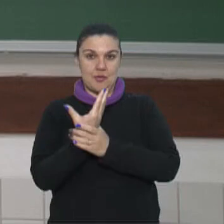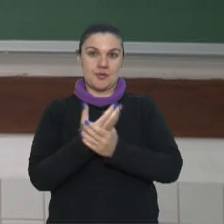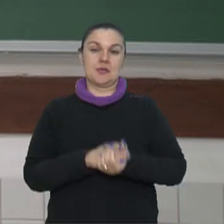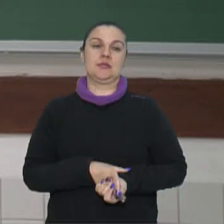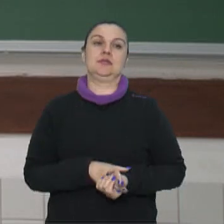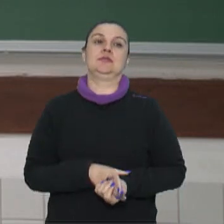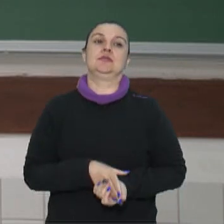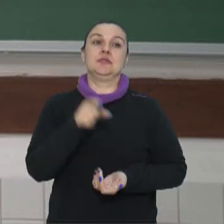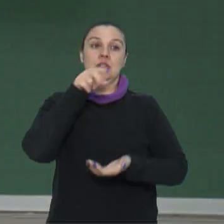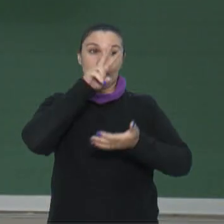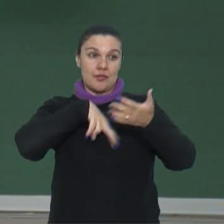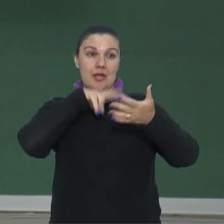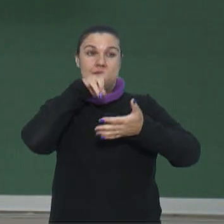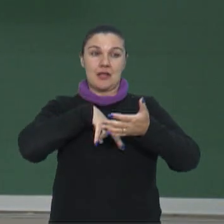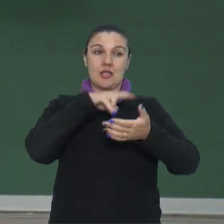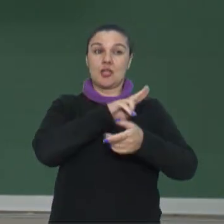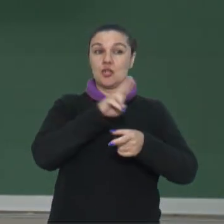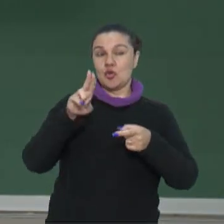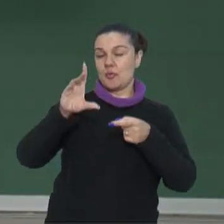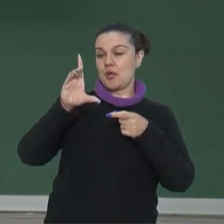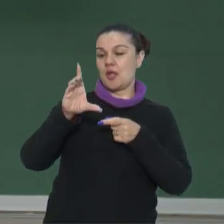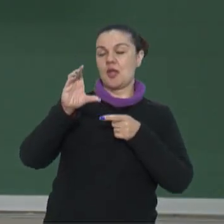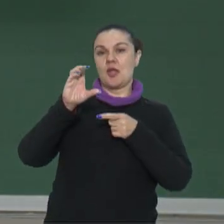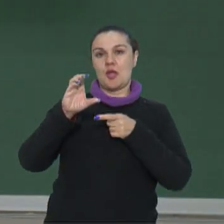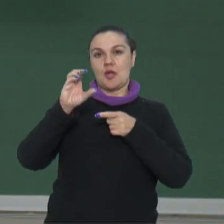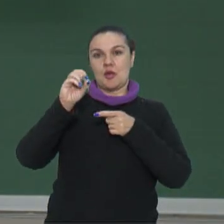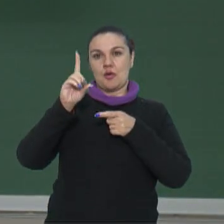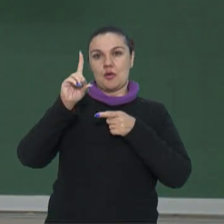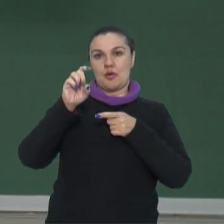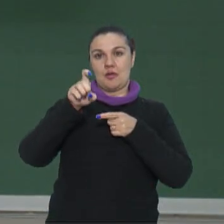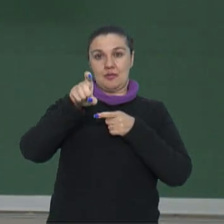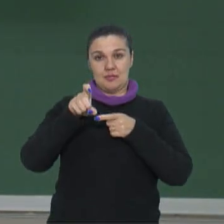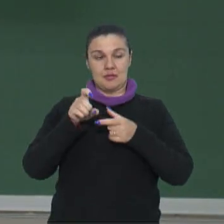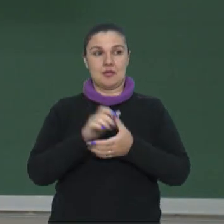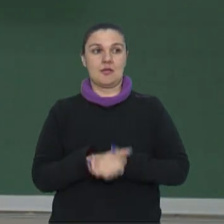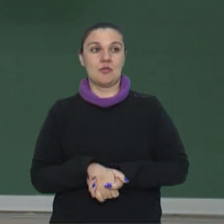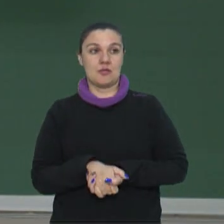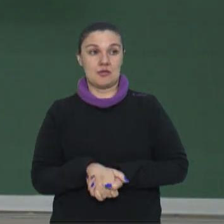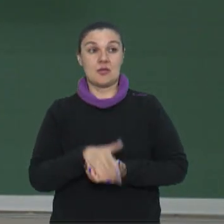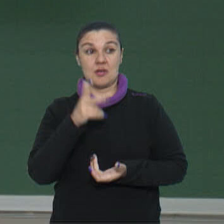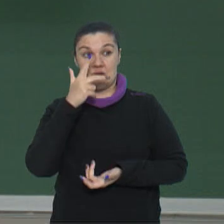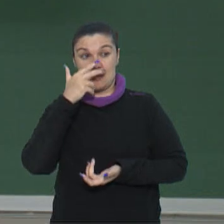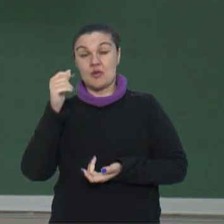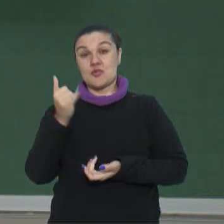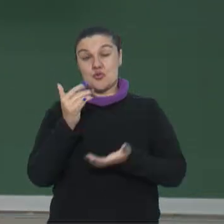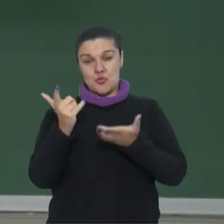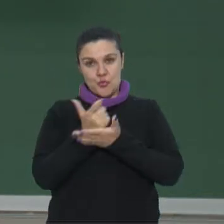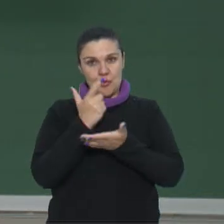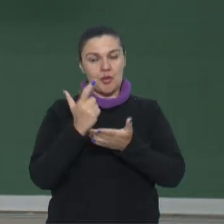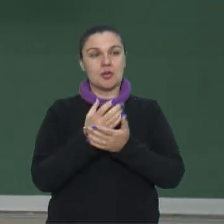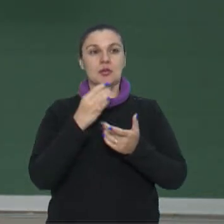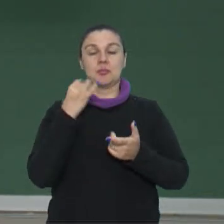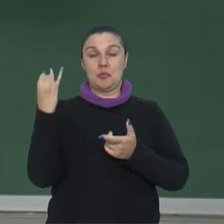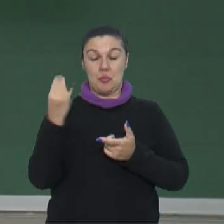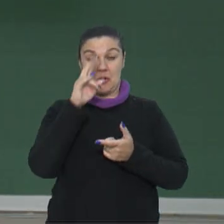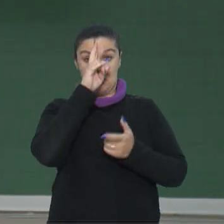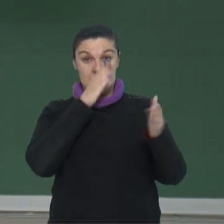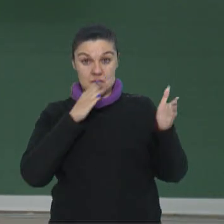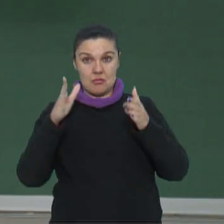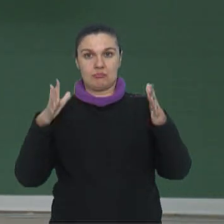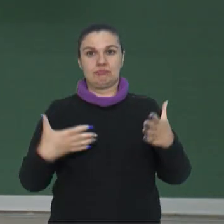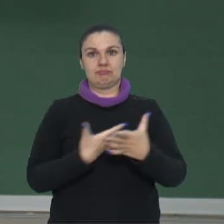ler várias vezes esse codex Magliabechiano. Pelo que eu entendi, deve ser um livro muito importante na história azteca.